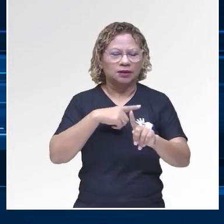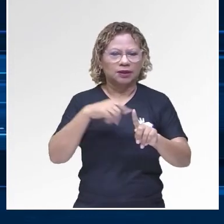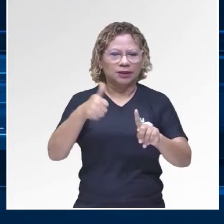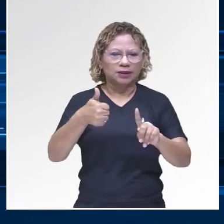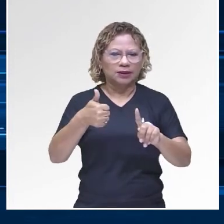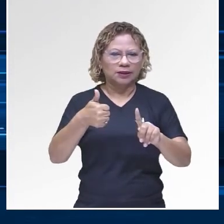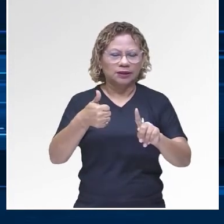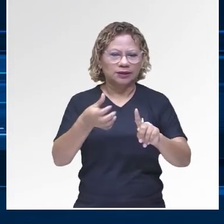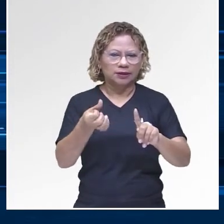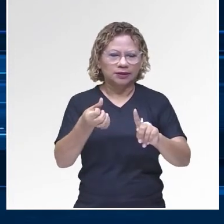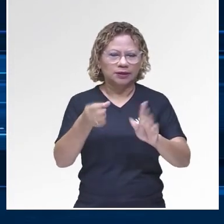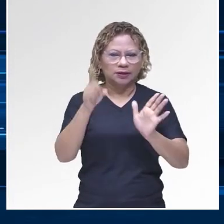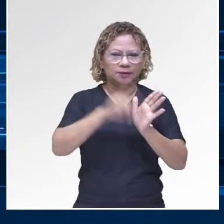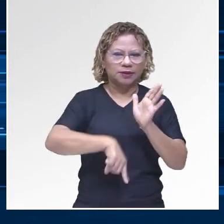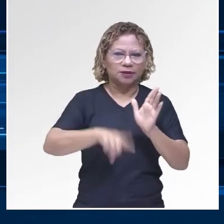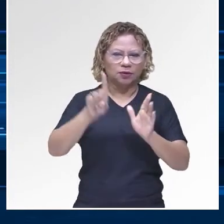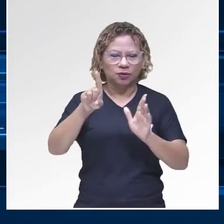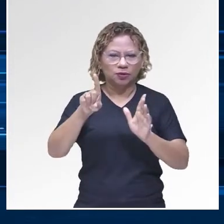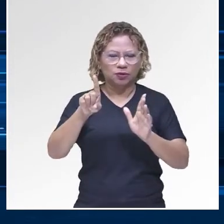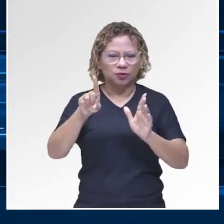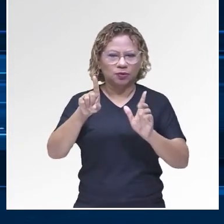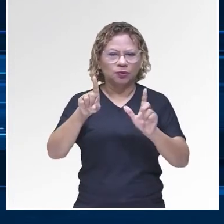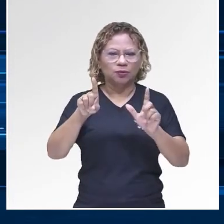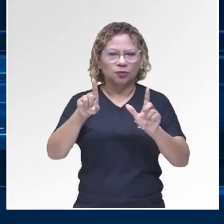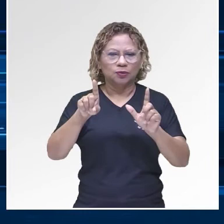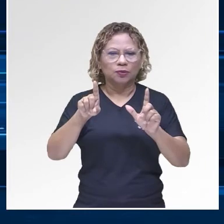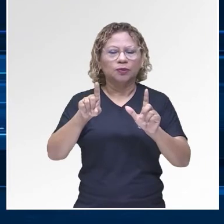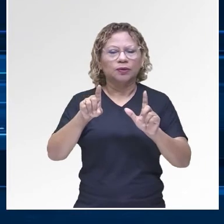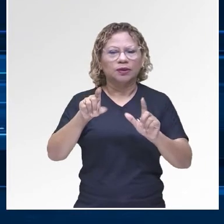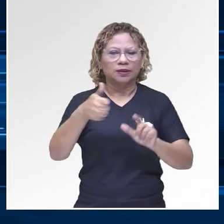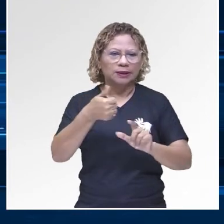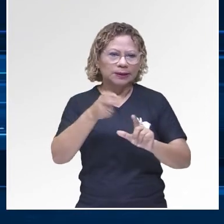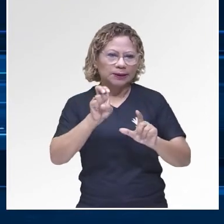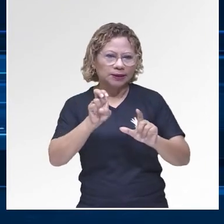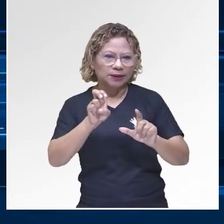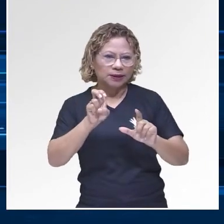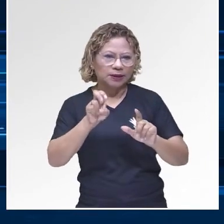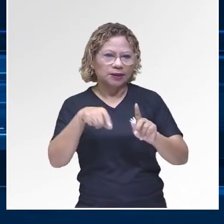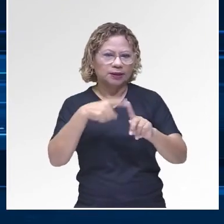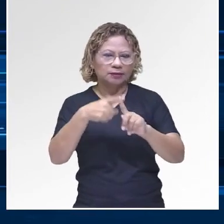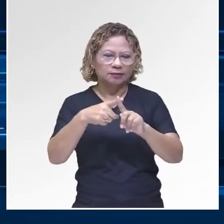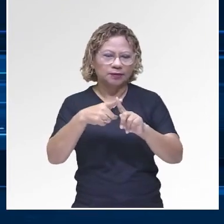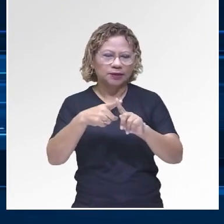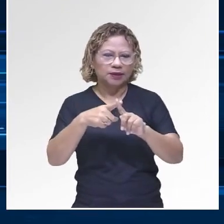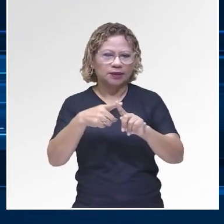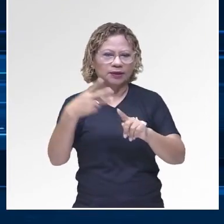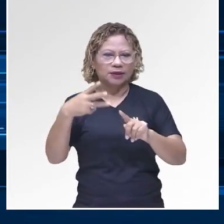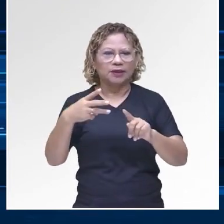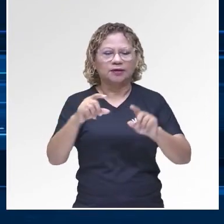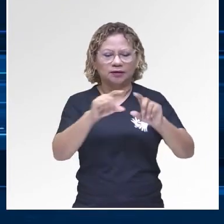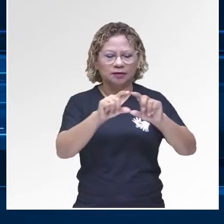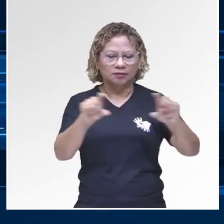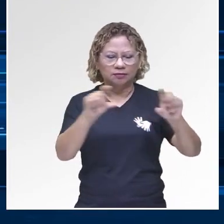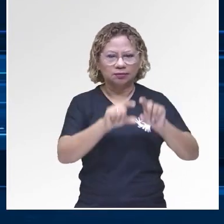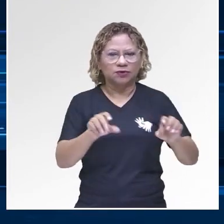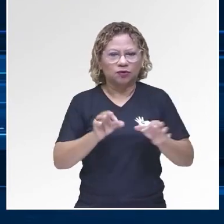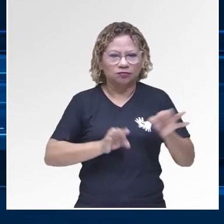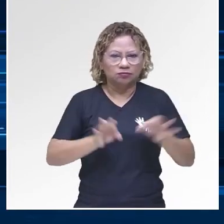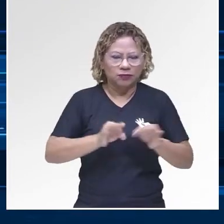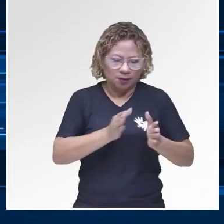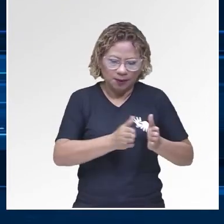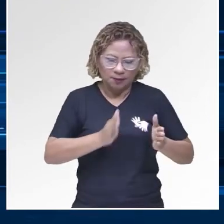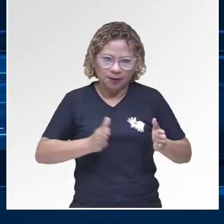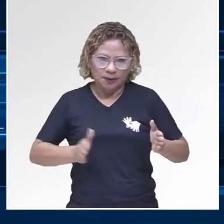menos 10, 16 menos 1, 15, que multiplica 3. É uma expressão numérica, né? Então, quem é A